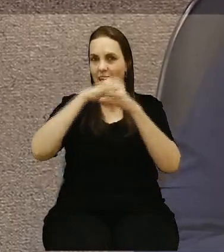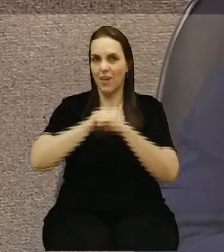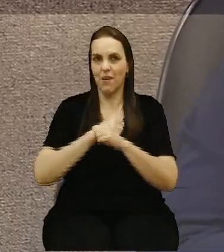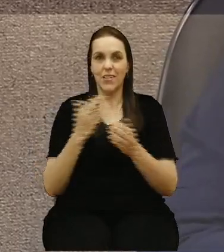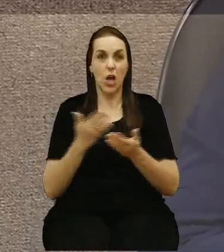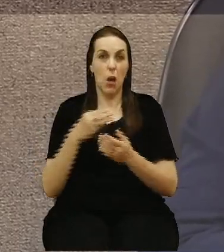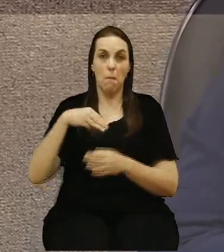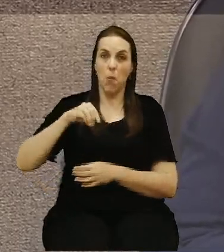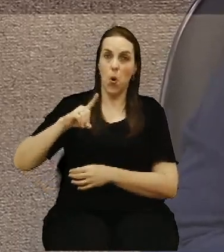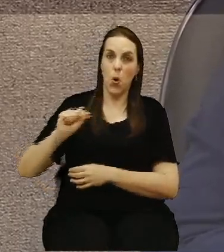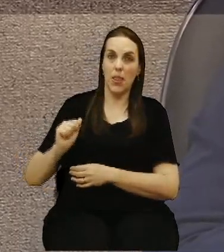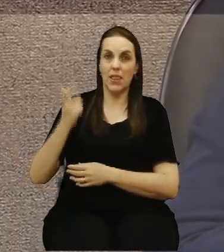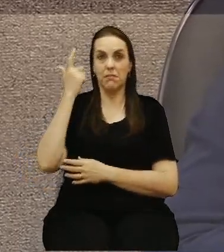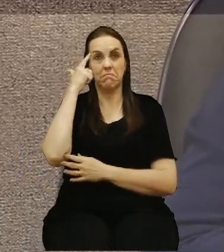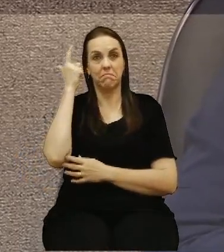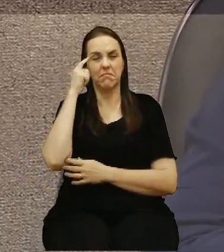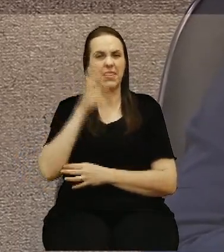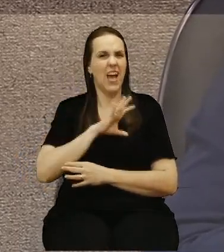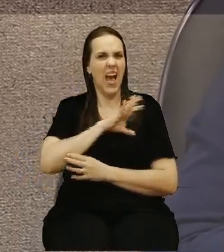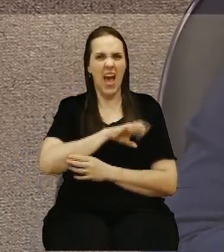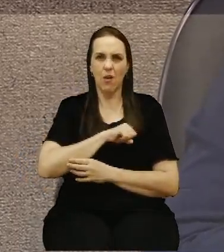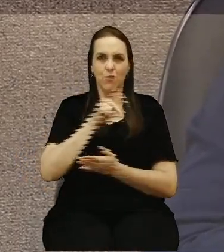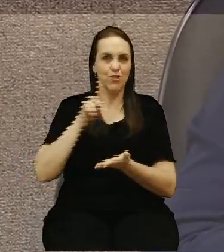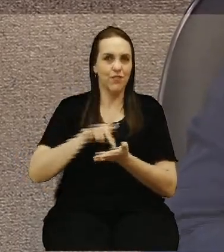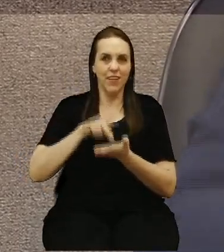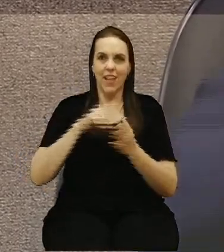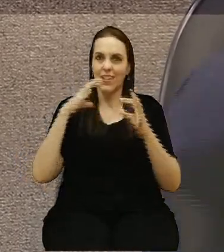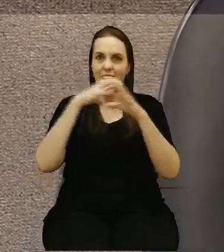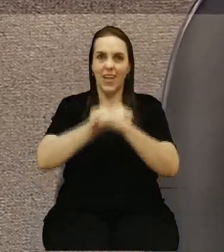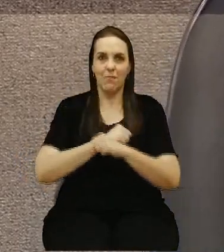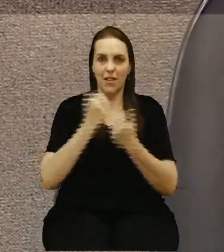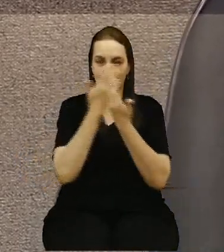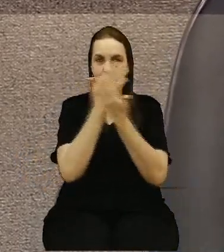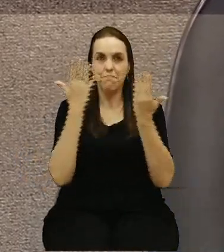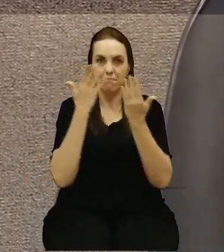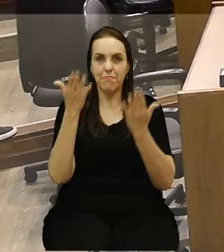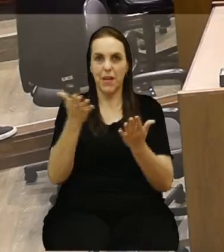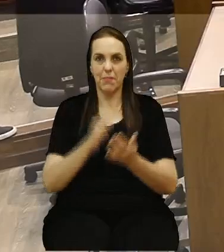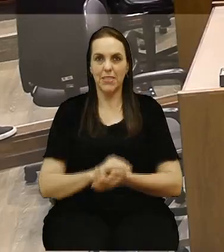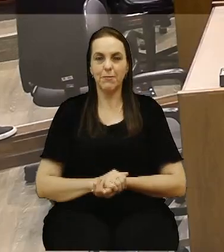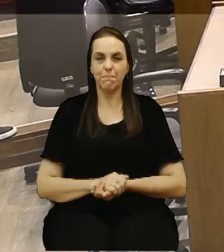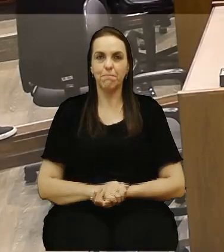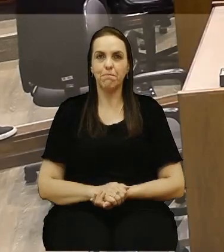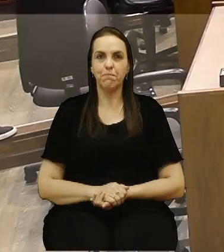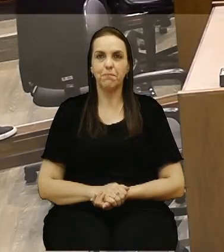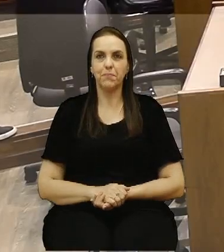como alguns pensam, mas porque a gente tem um amor realmente pelos animais. Eu sei Parabéns. disso. Obrigada, vereador.